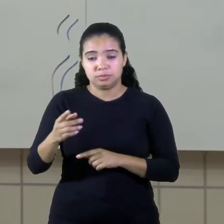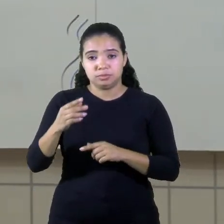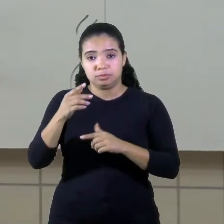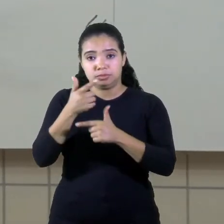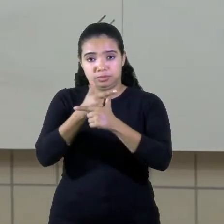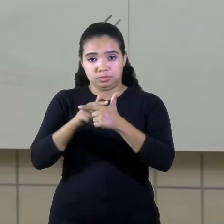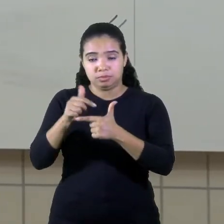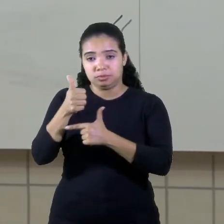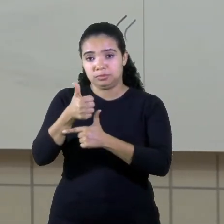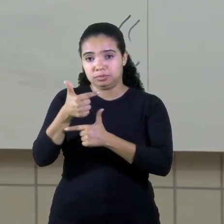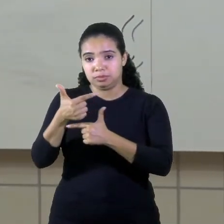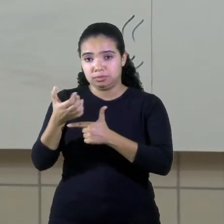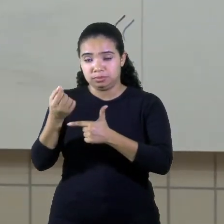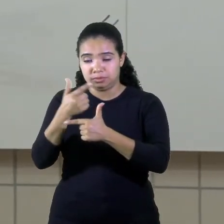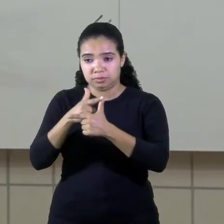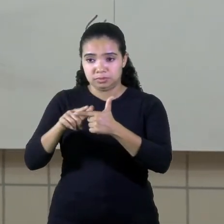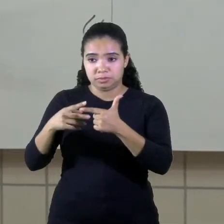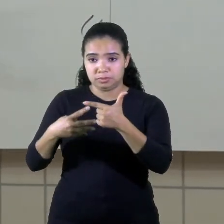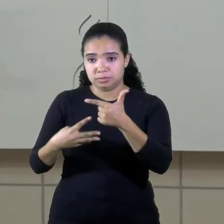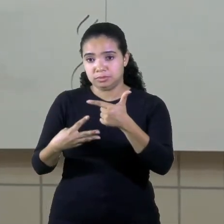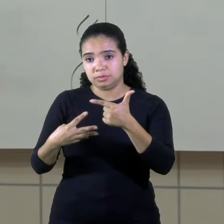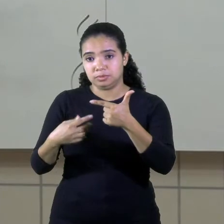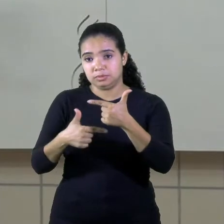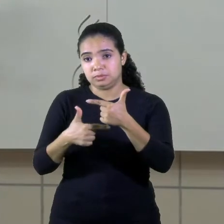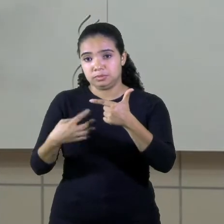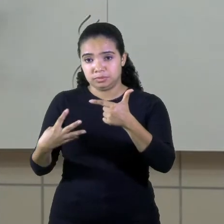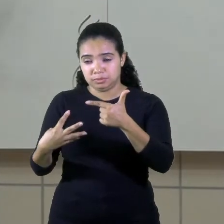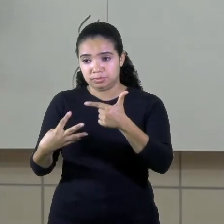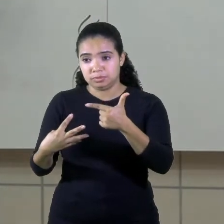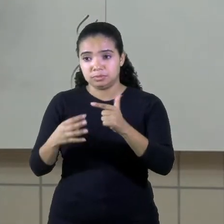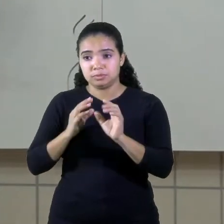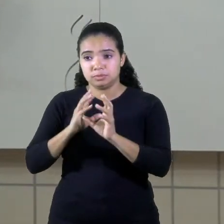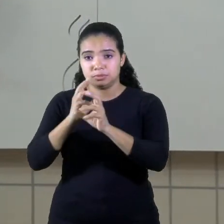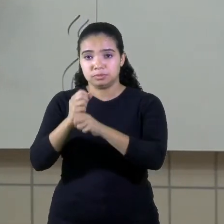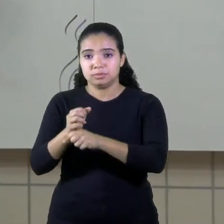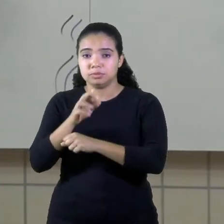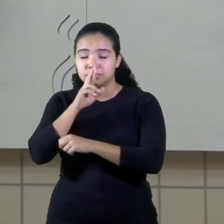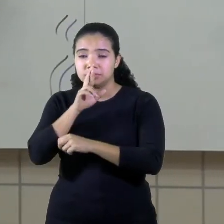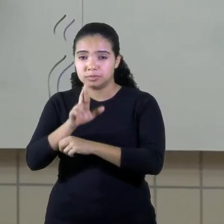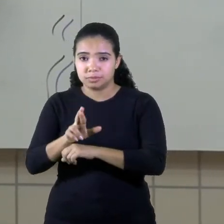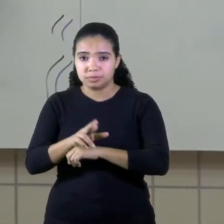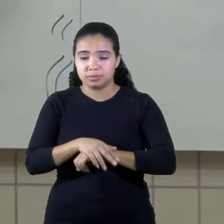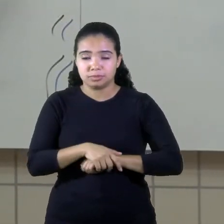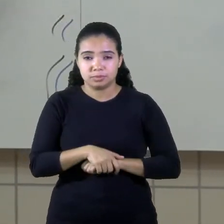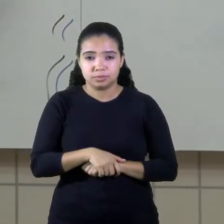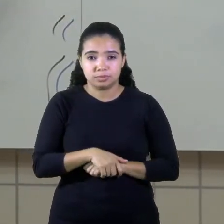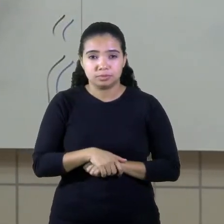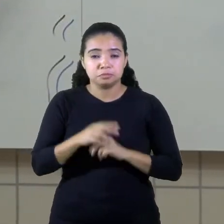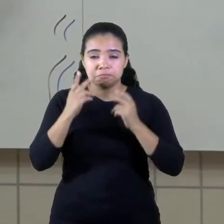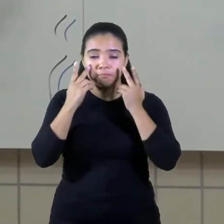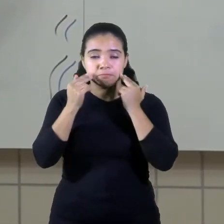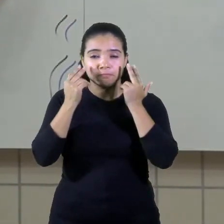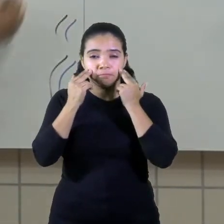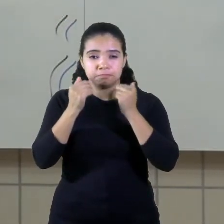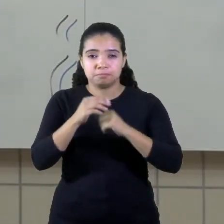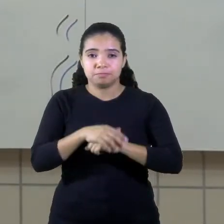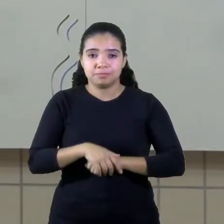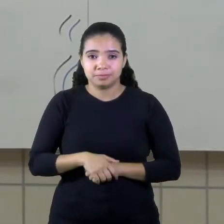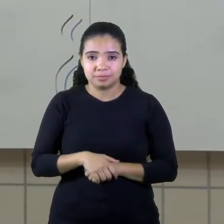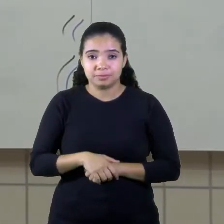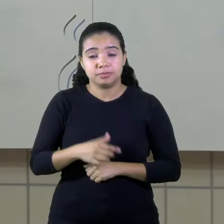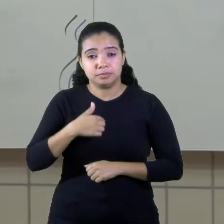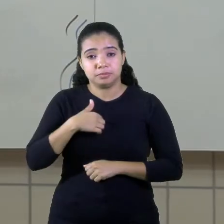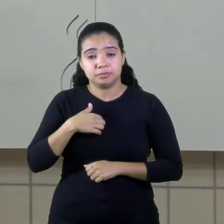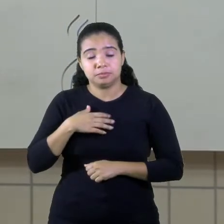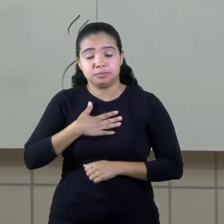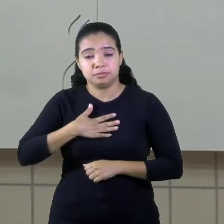O que eu gosto de fazer? Muita gente vai pegar isso aqui e vai fazer essa divisão comum. Eu